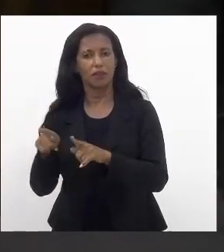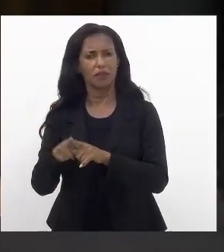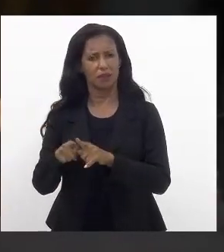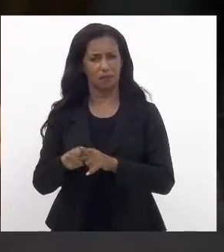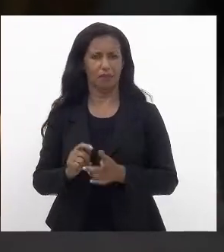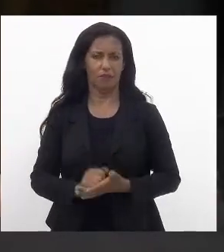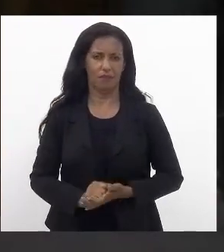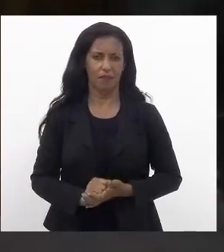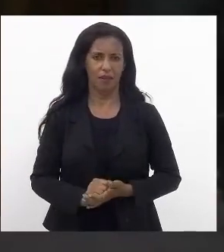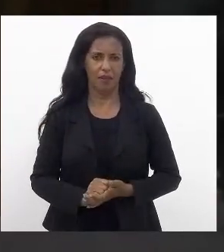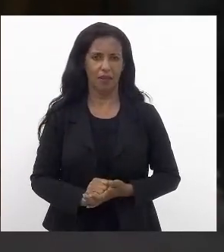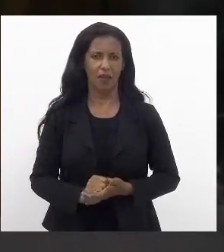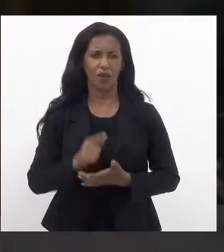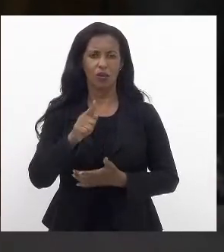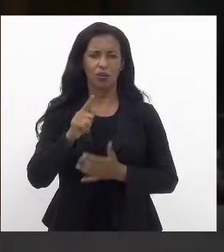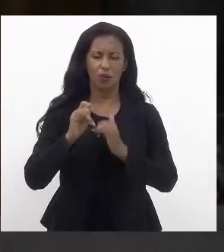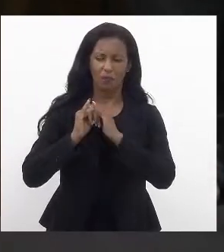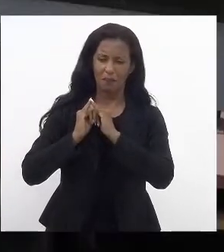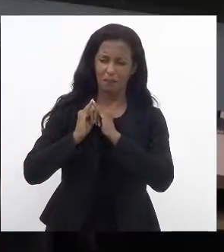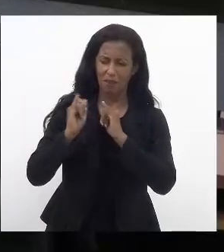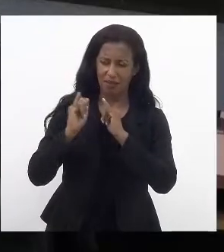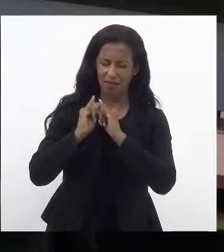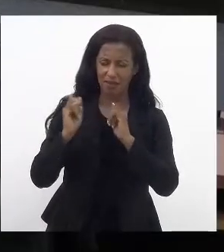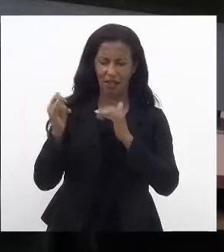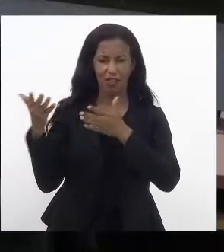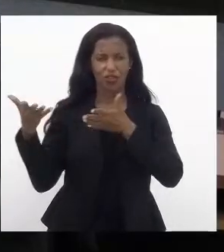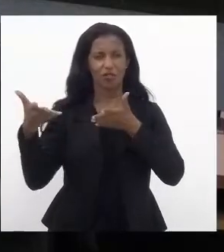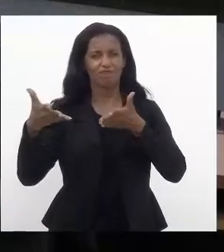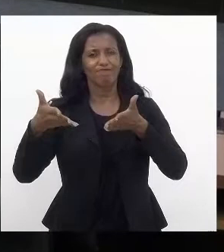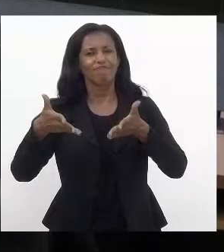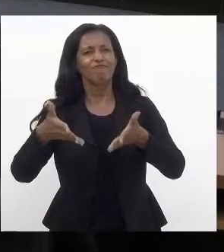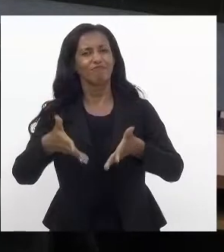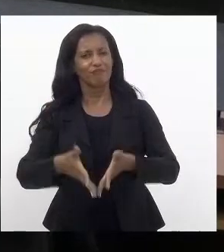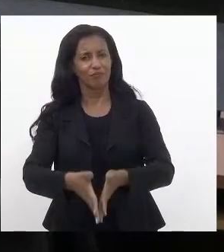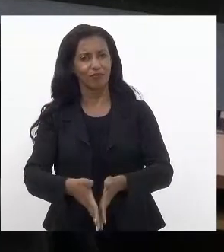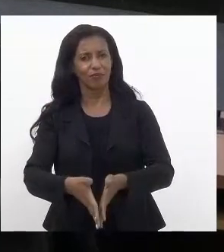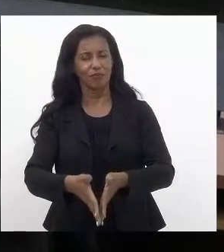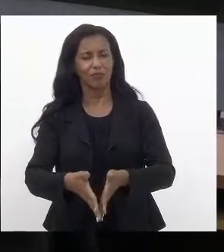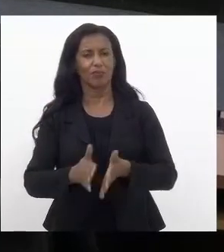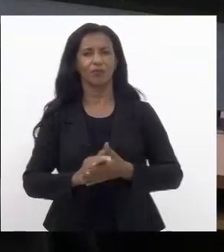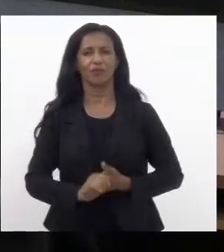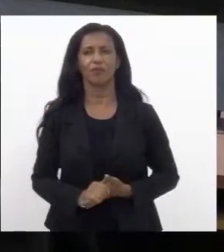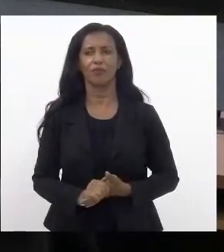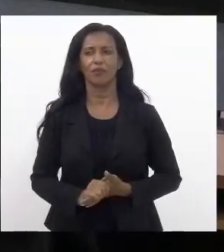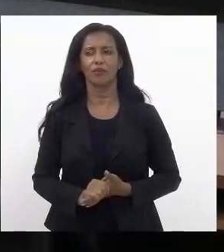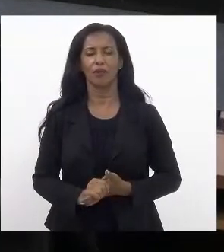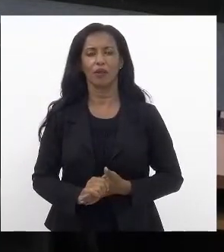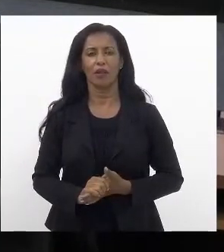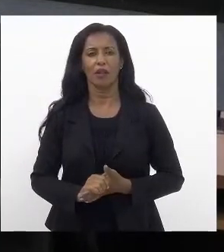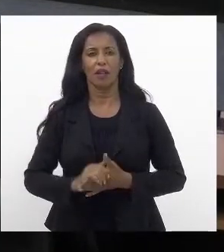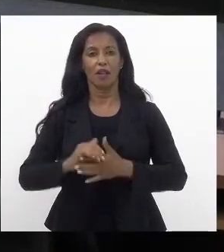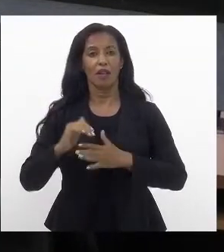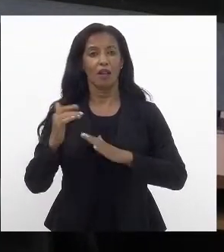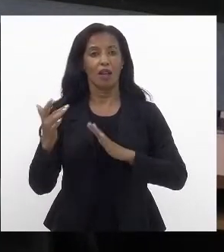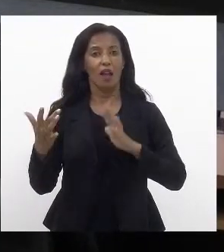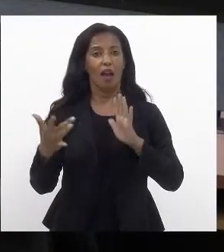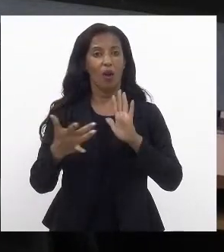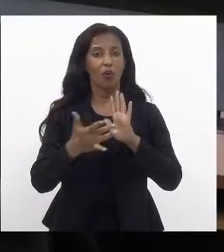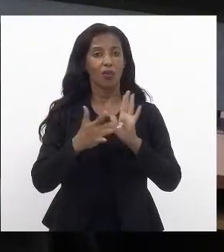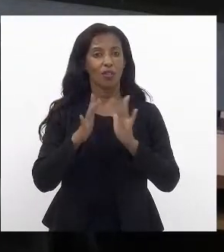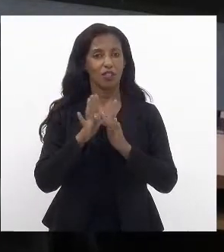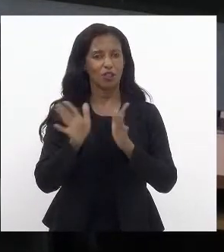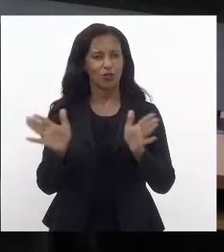Líbano, mensagem que chegou ao braço do Cristo Redentor. Que Deus te